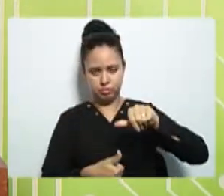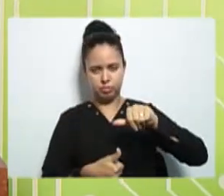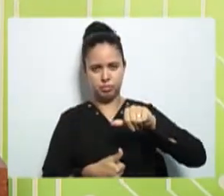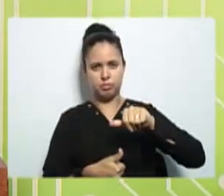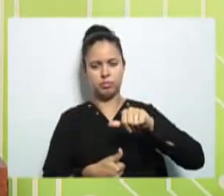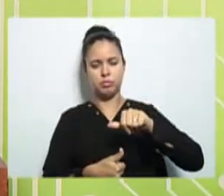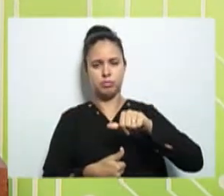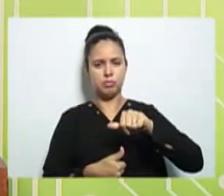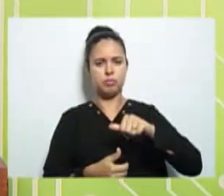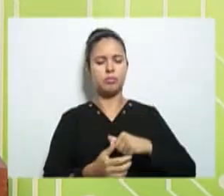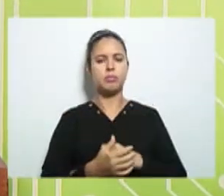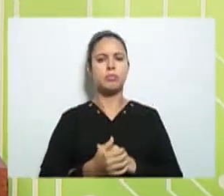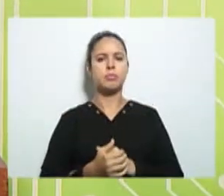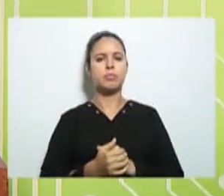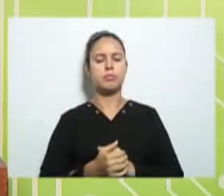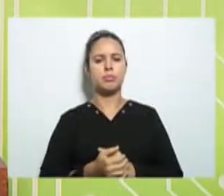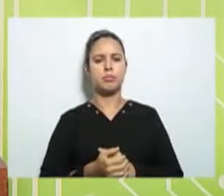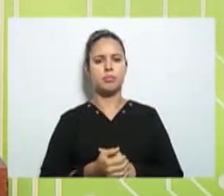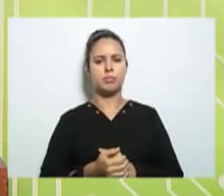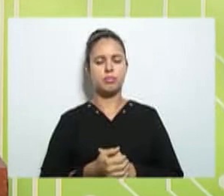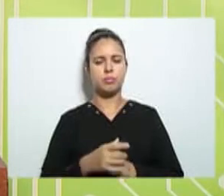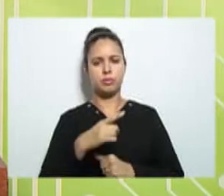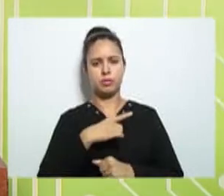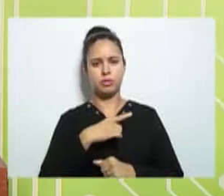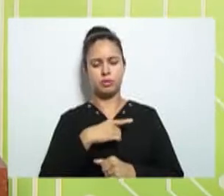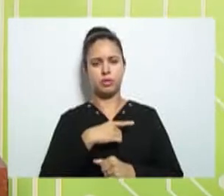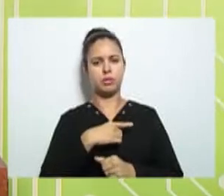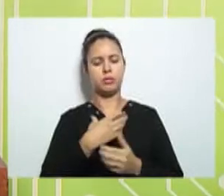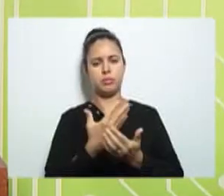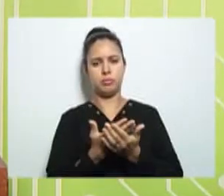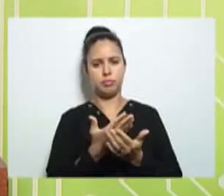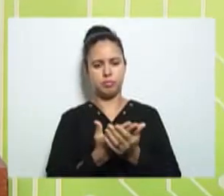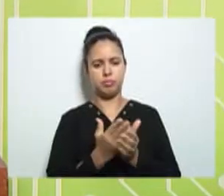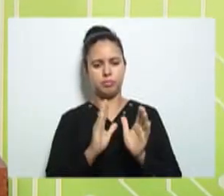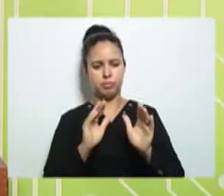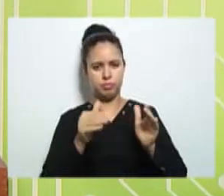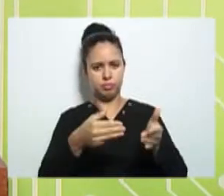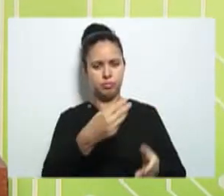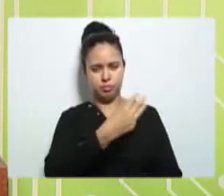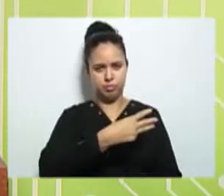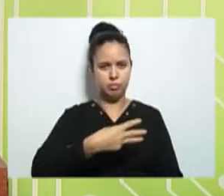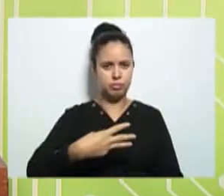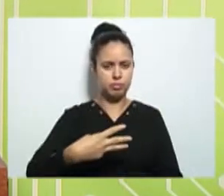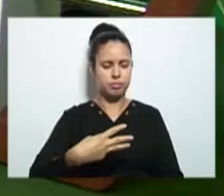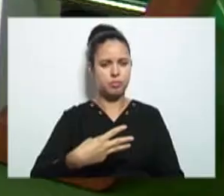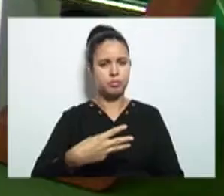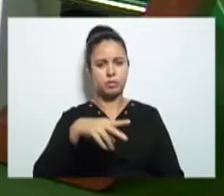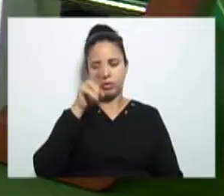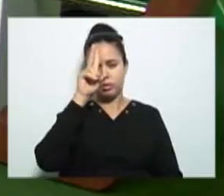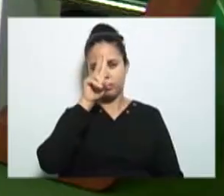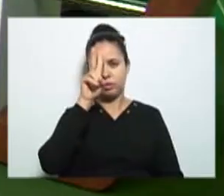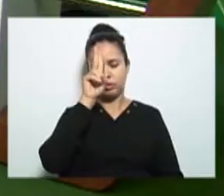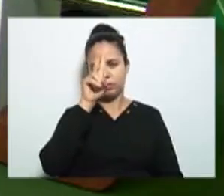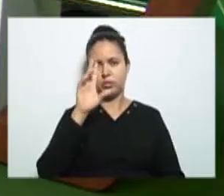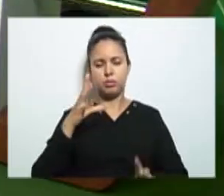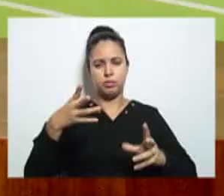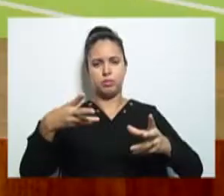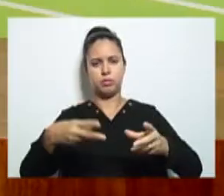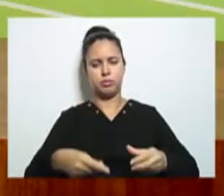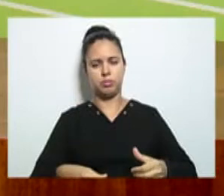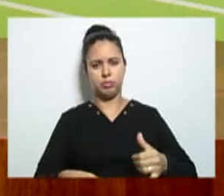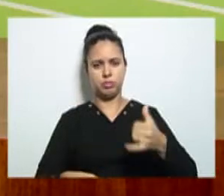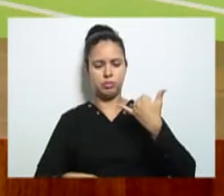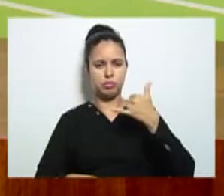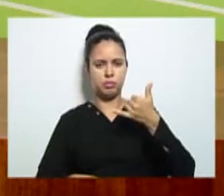por isso a gente tem aí até as nossas aulas voltadas para o sistema operacional Windows, tá? E aí a gente tem que lembrar, professor, que todos os smartphones dos